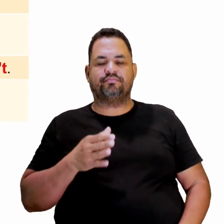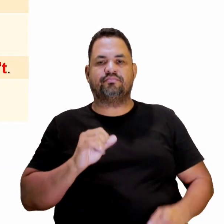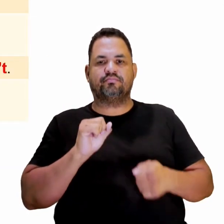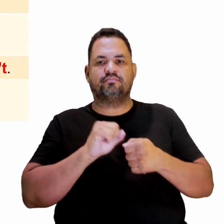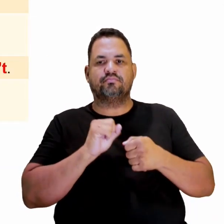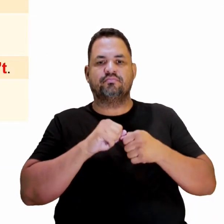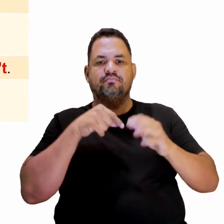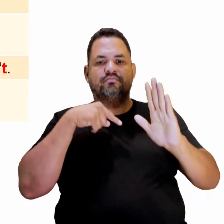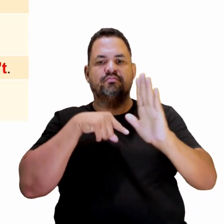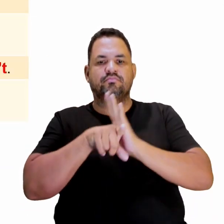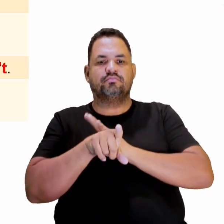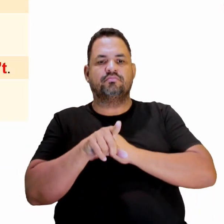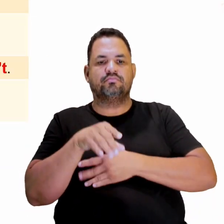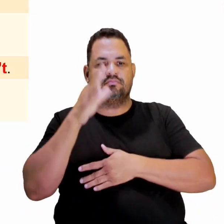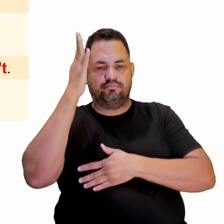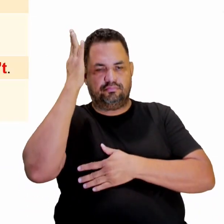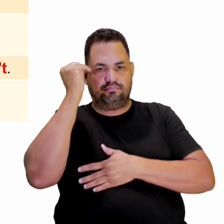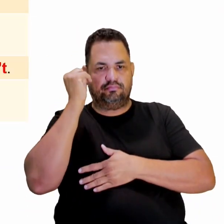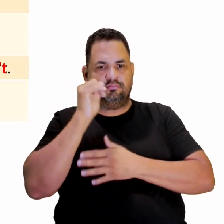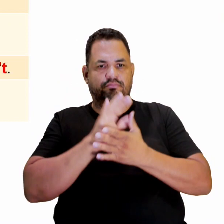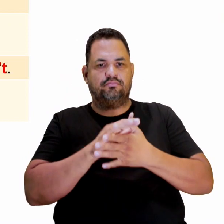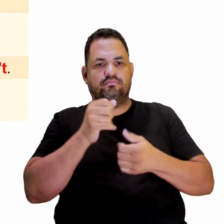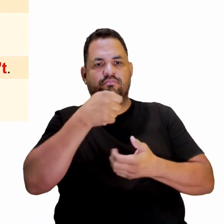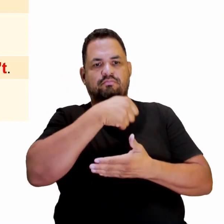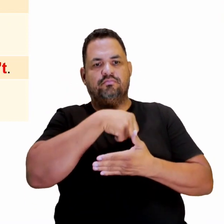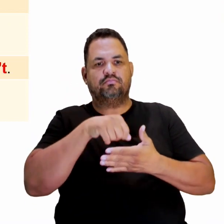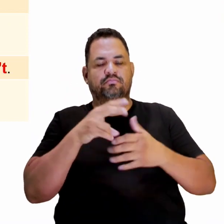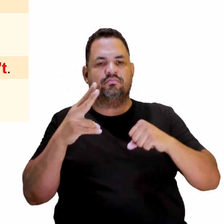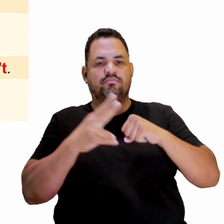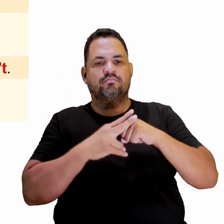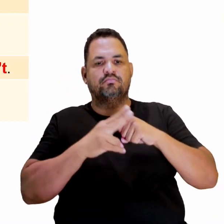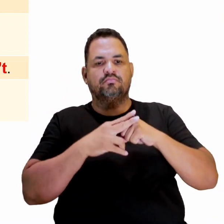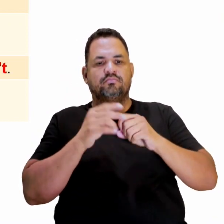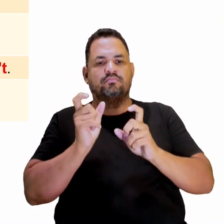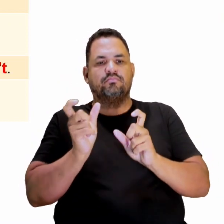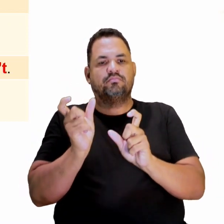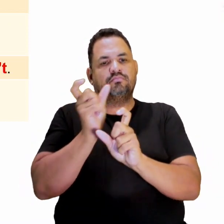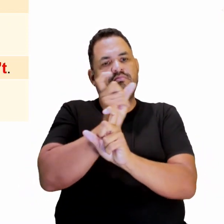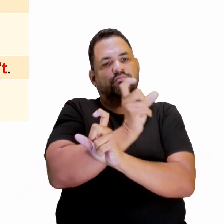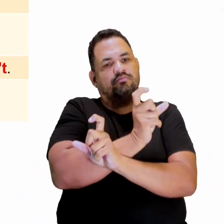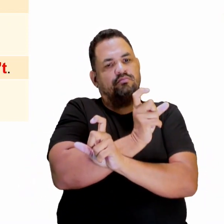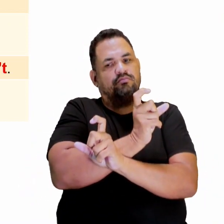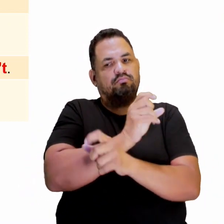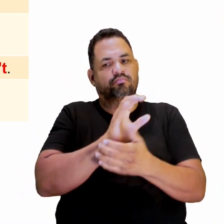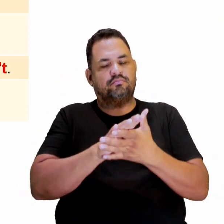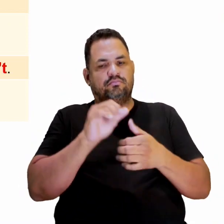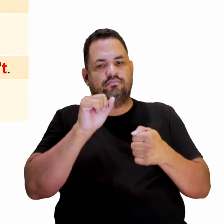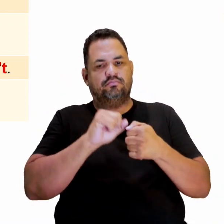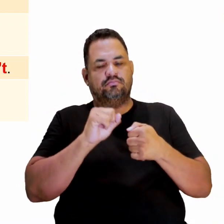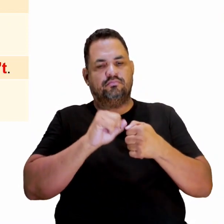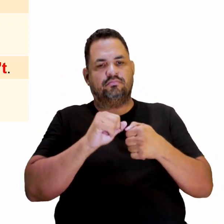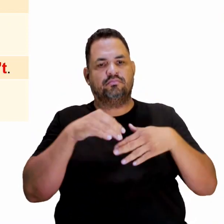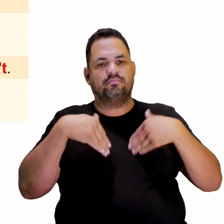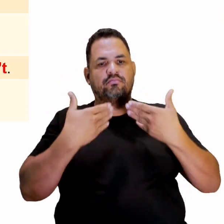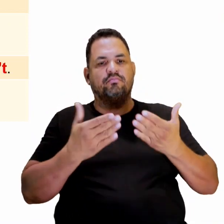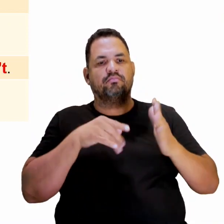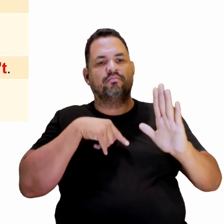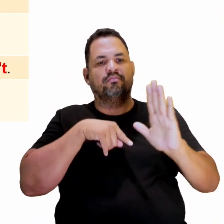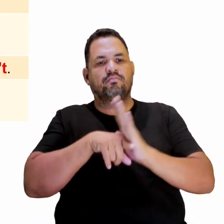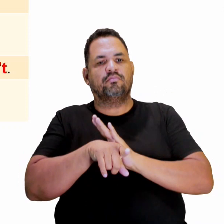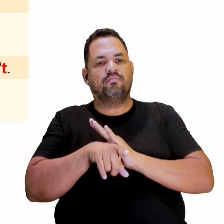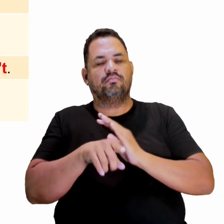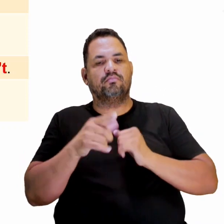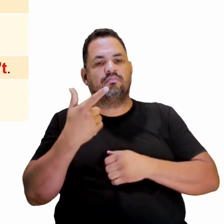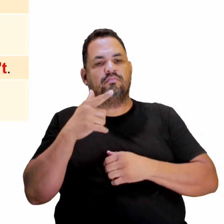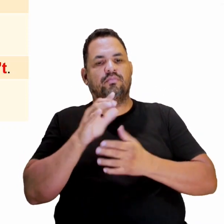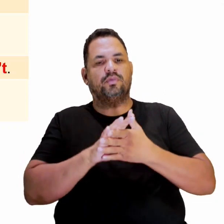fazer perguntas, você sabe, você vai colocar o seu verbo will na frente para fazer pergunta. E isso quando a pergunta não vem com